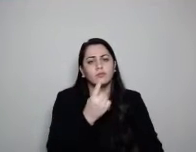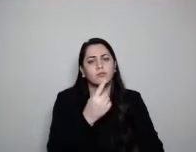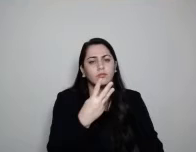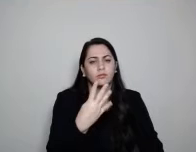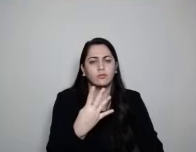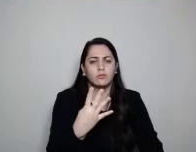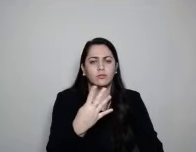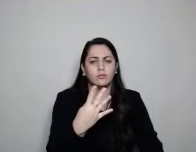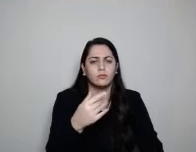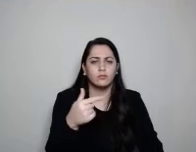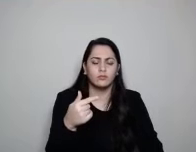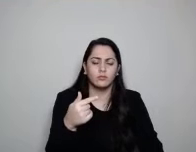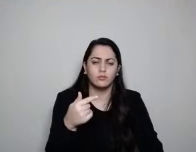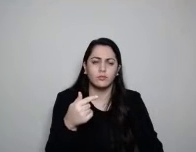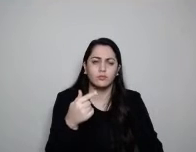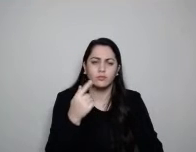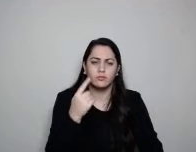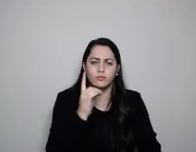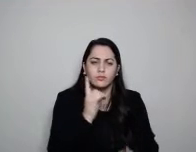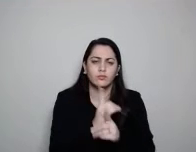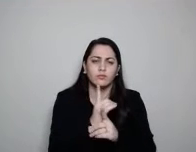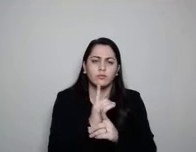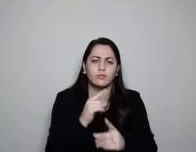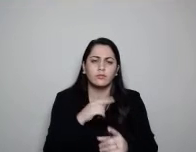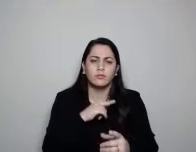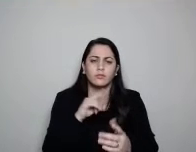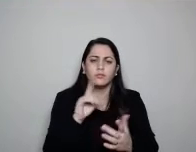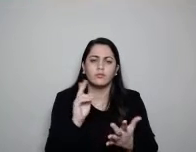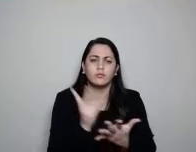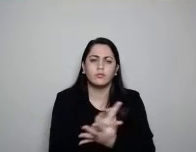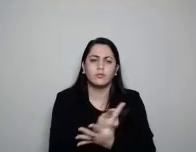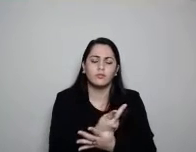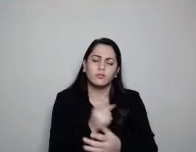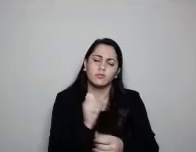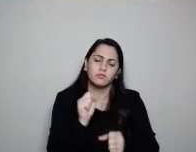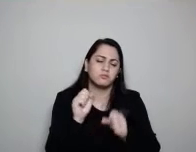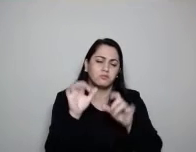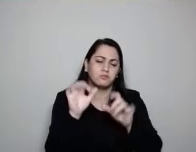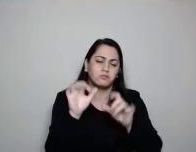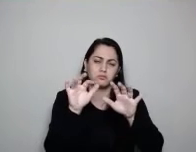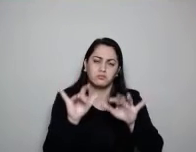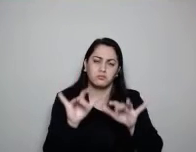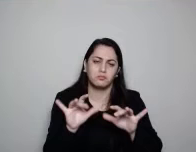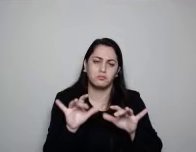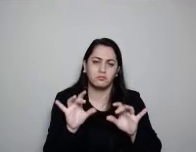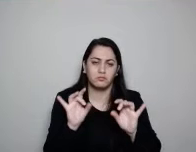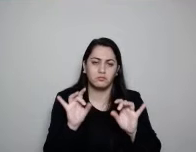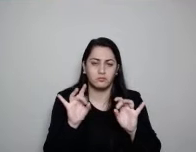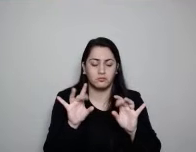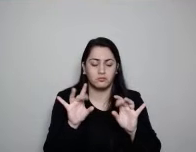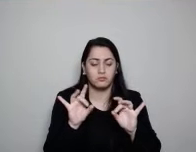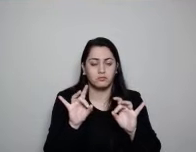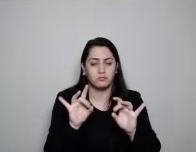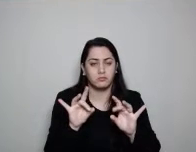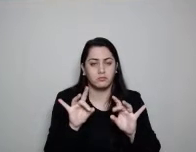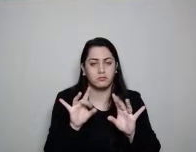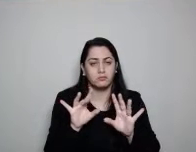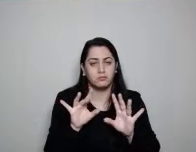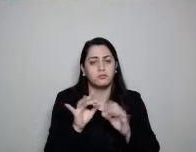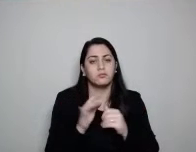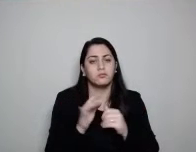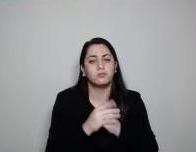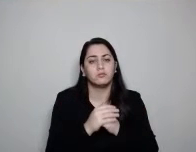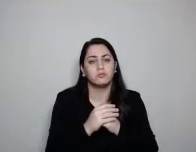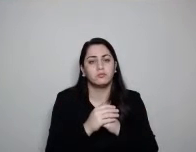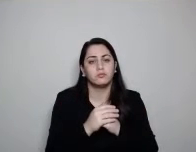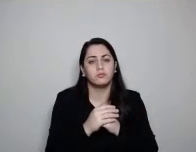um erro aqui, possa ser que seja só digitação, mas eu trago para concluir o julgamento na próxima semana, na próxima sessão,